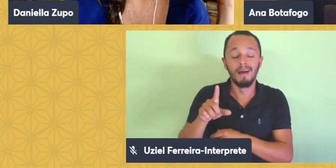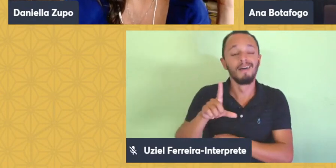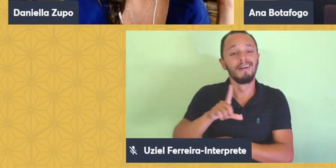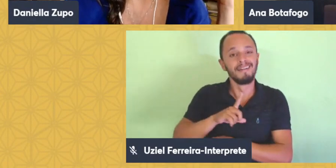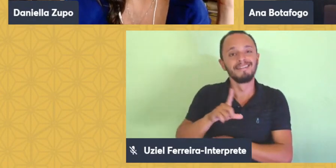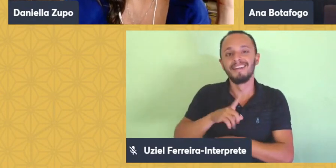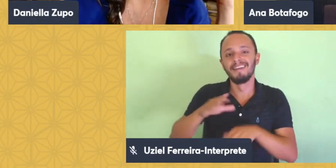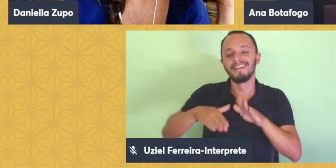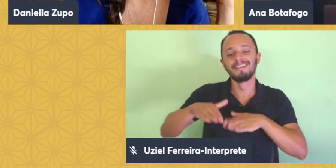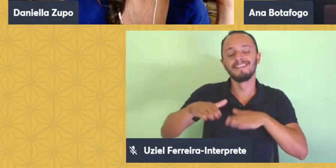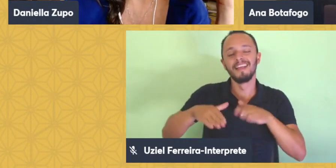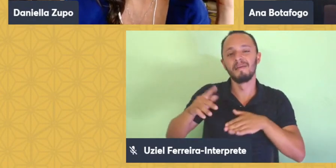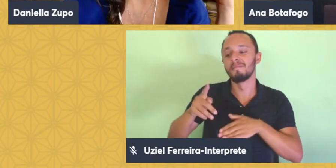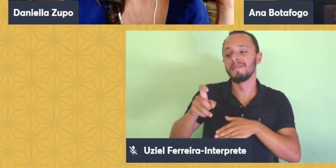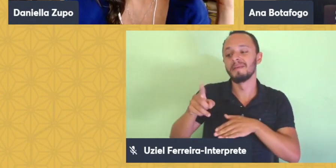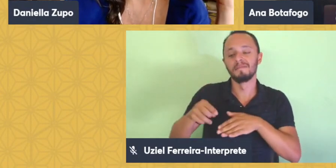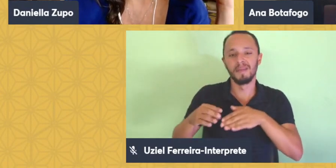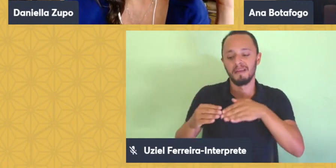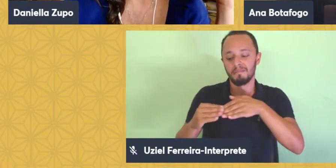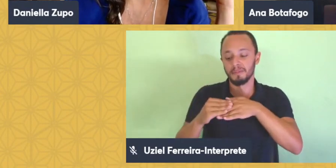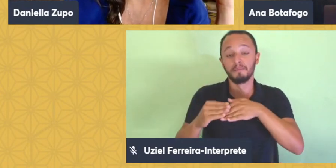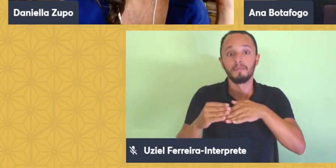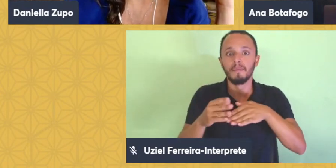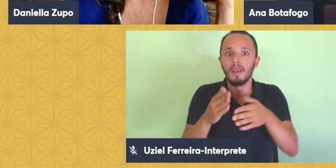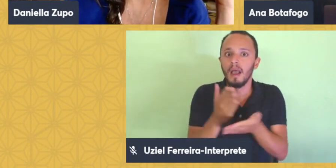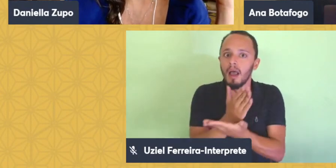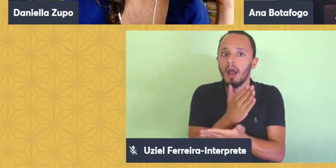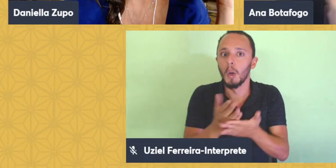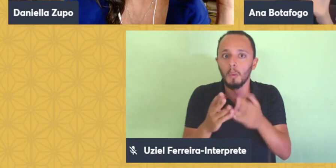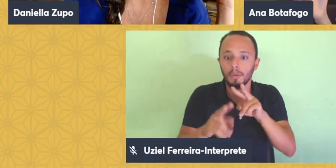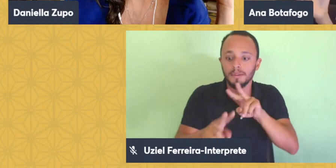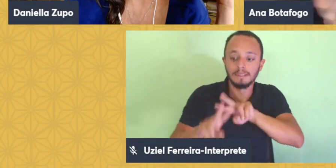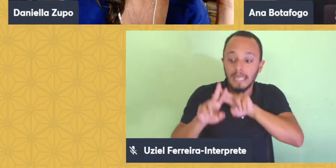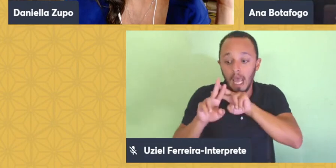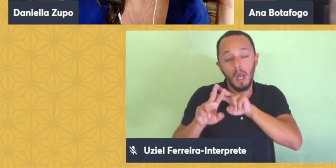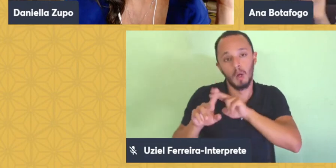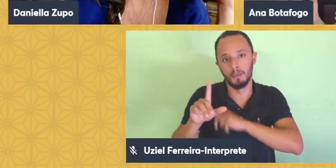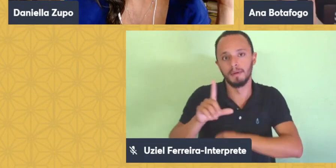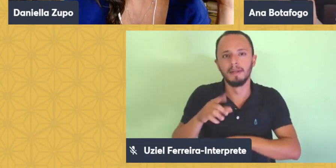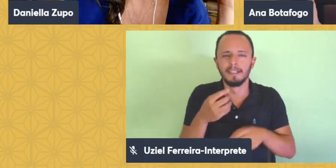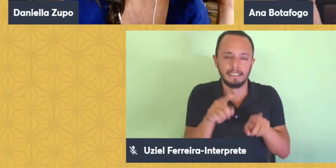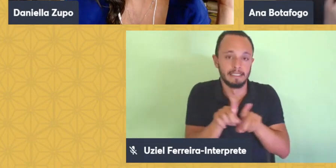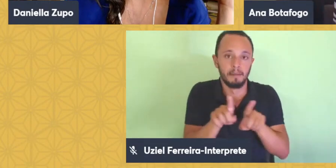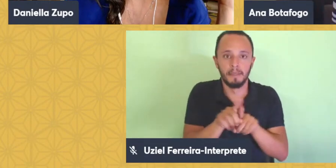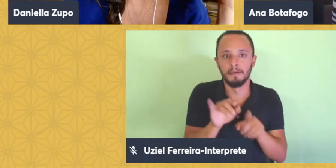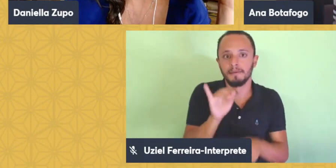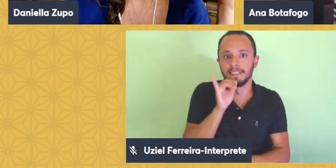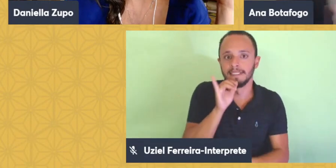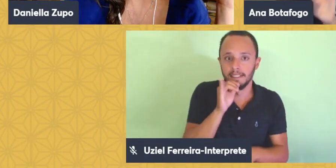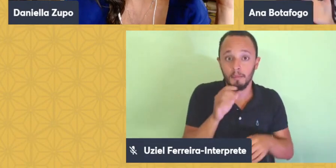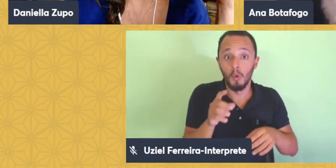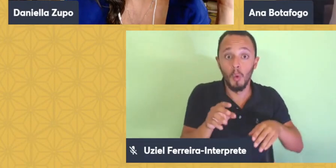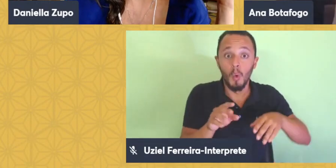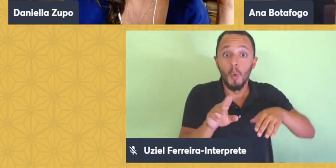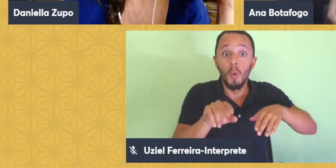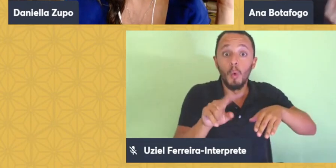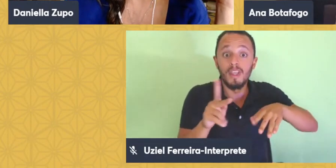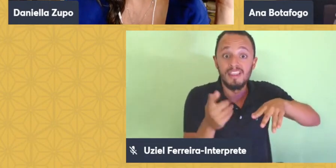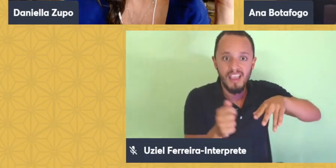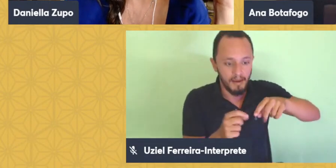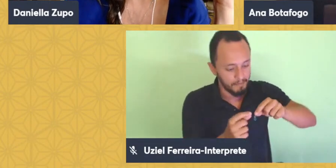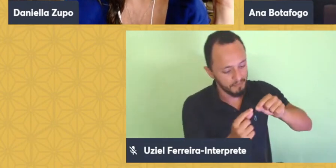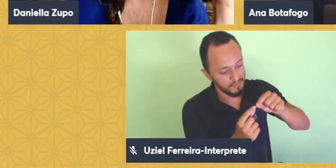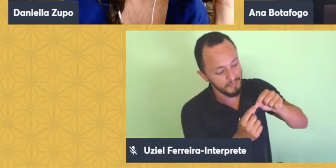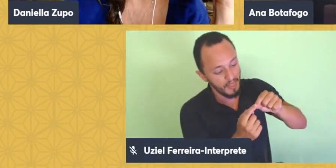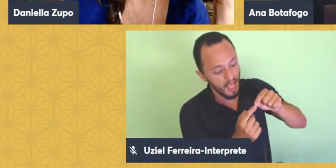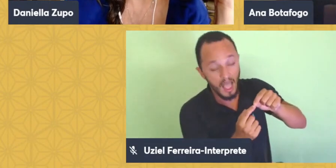mas é traumatizados e por exemplo unhas tem lá todo mundo perde unha Eu nunca perdi uma